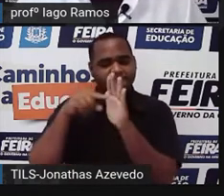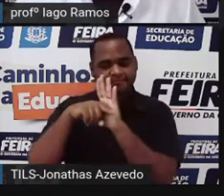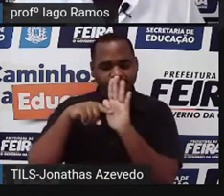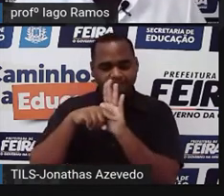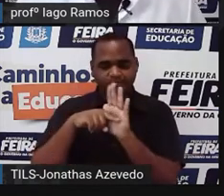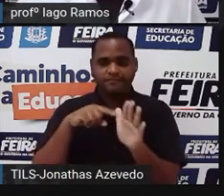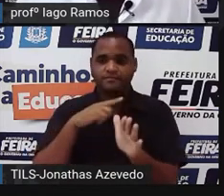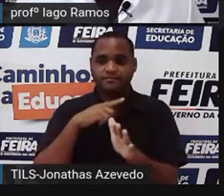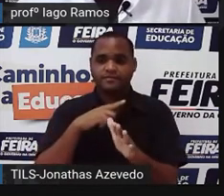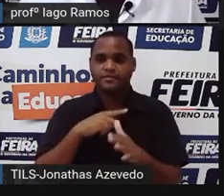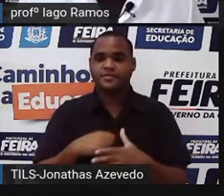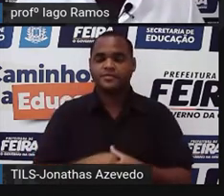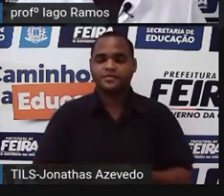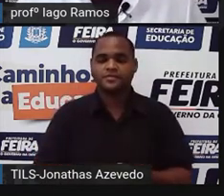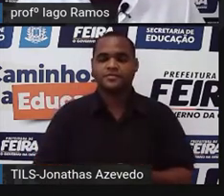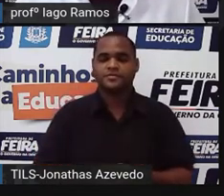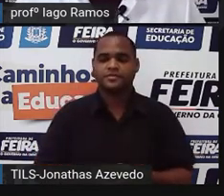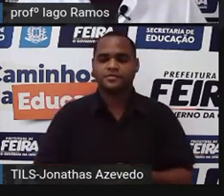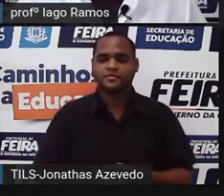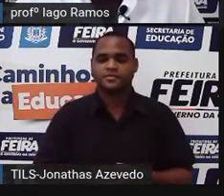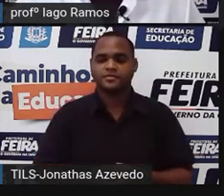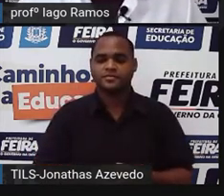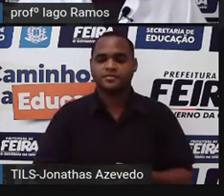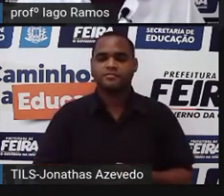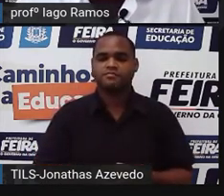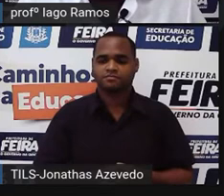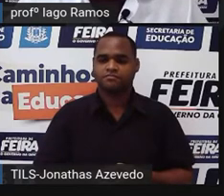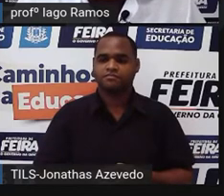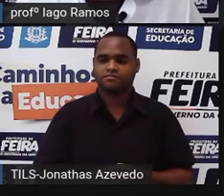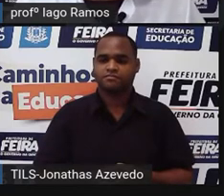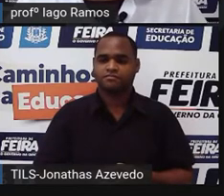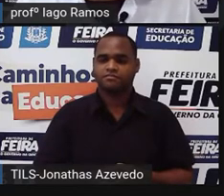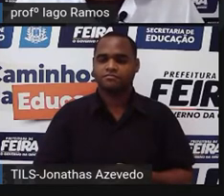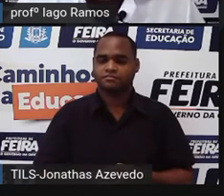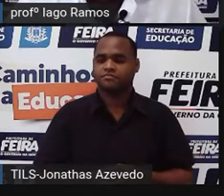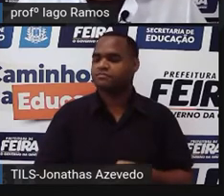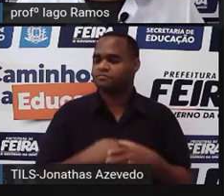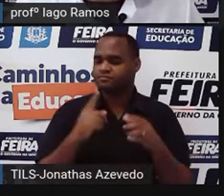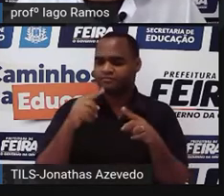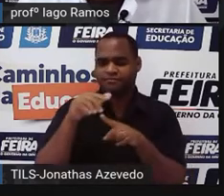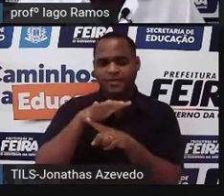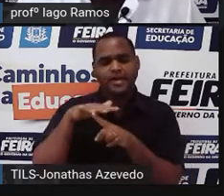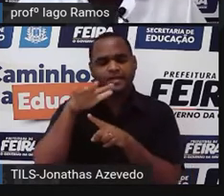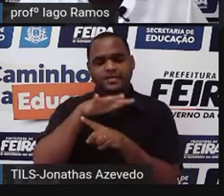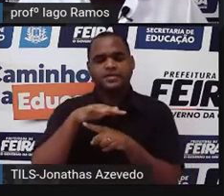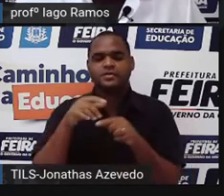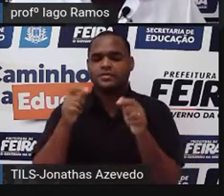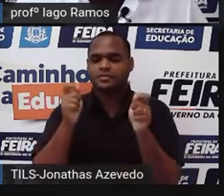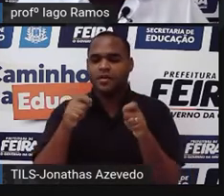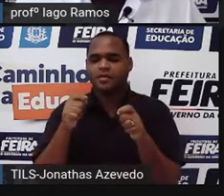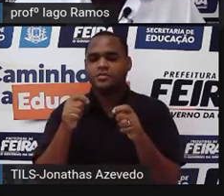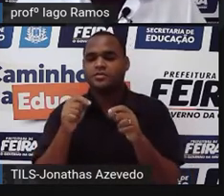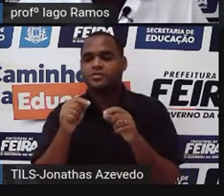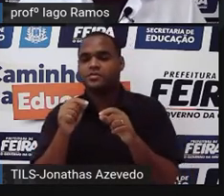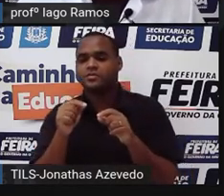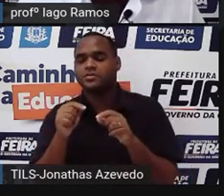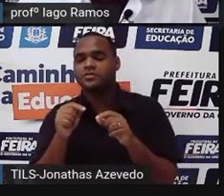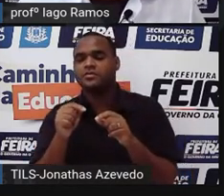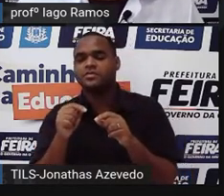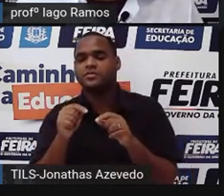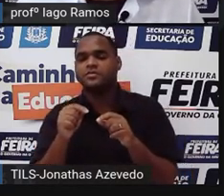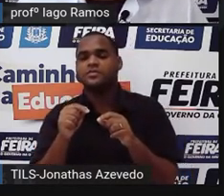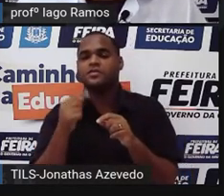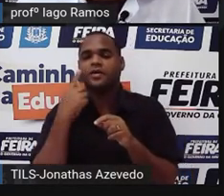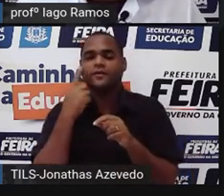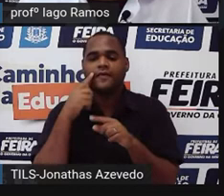só. Dessa figura, eu queria que você calculasse as áreas dos quadrados. Eu queria que você achasse